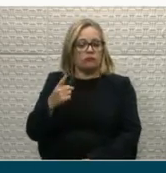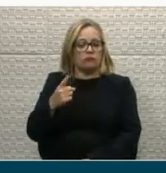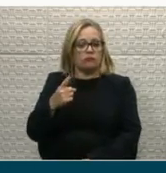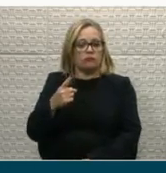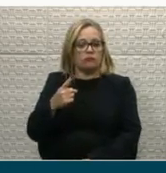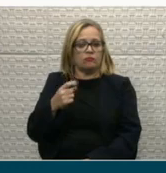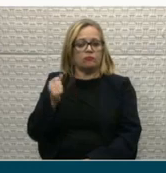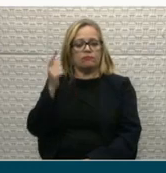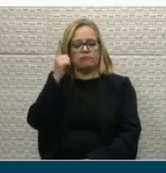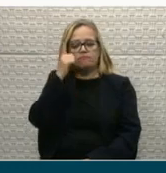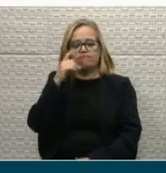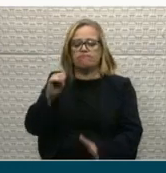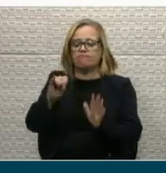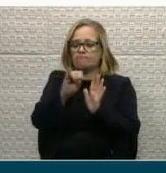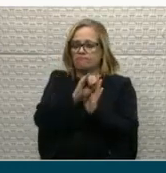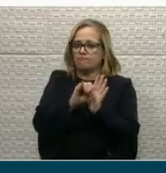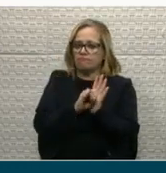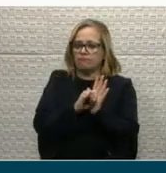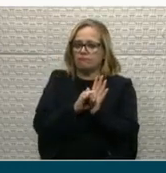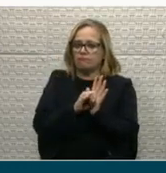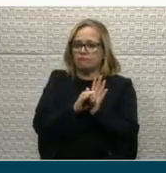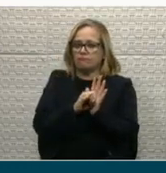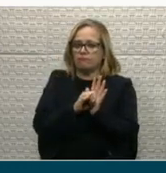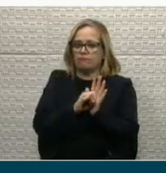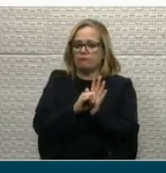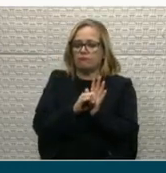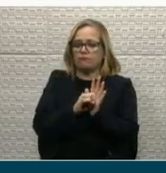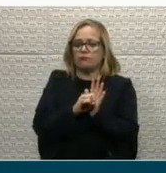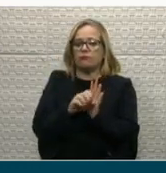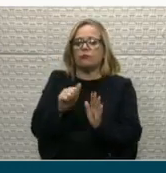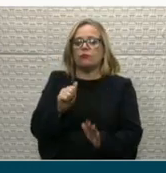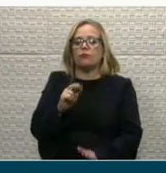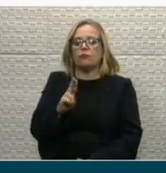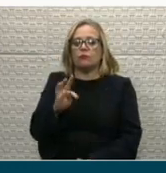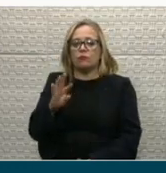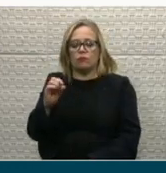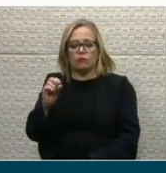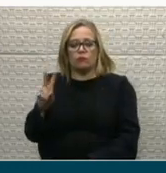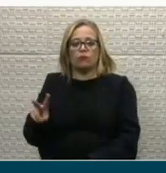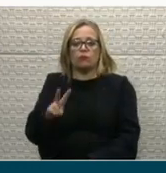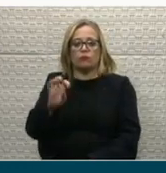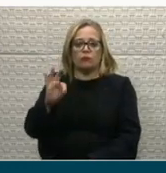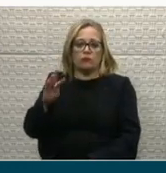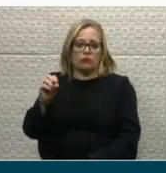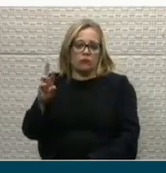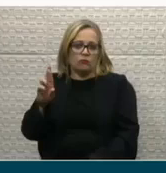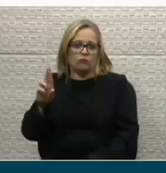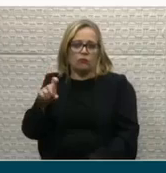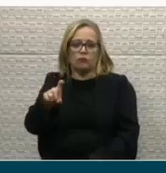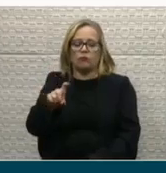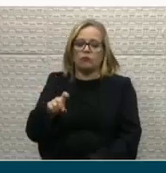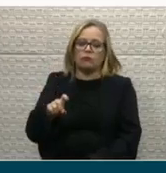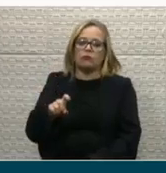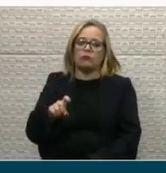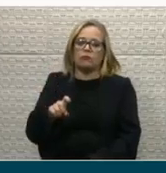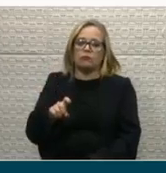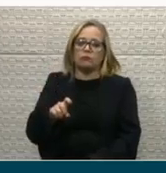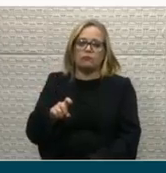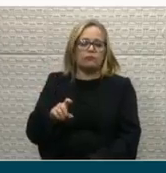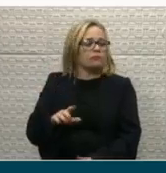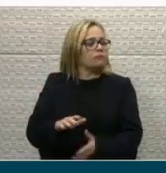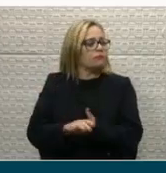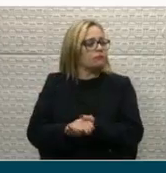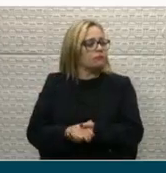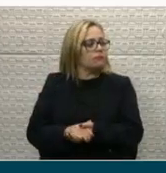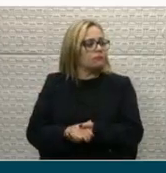vou conseguir identificar os autovetores da forma x menos meio de x, onde